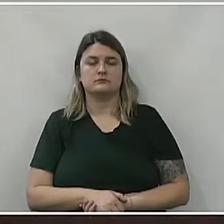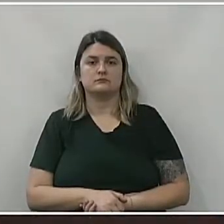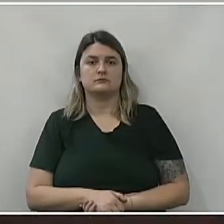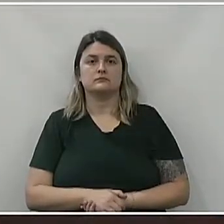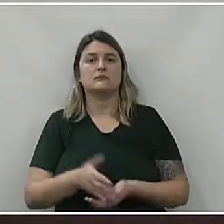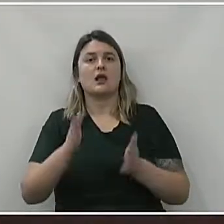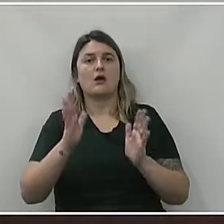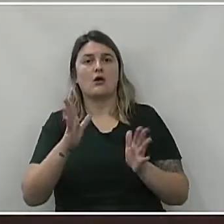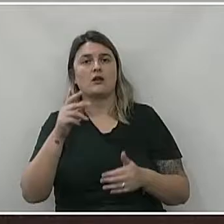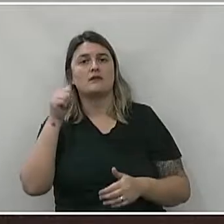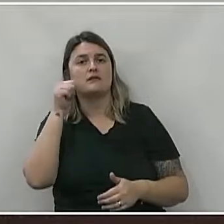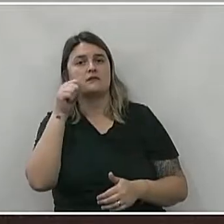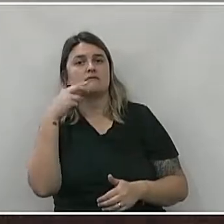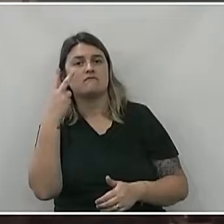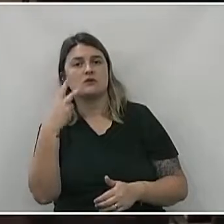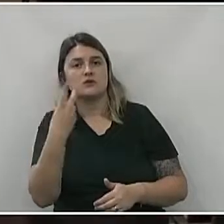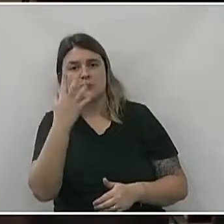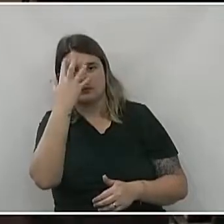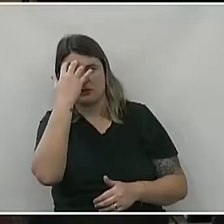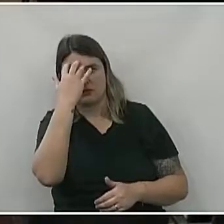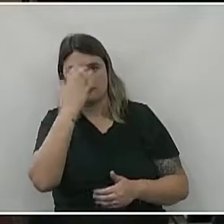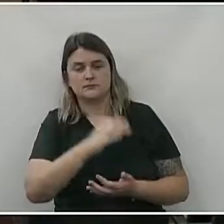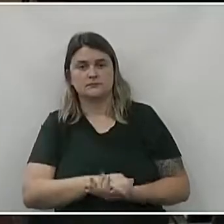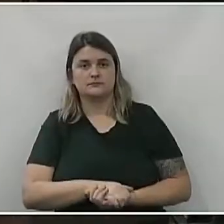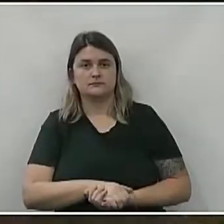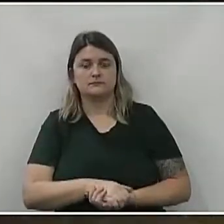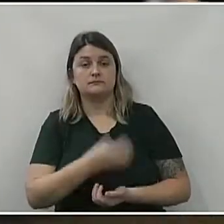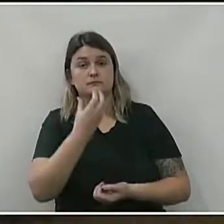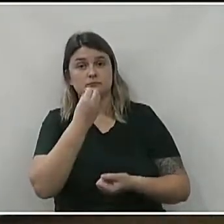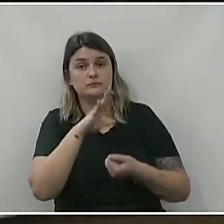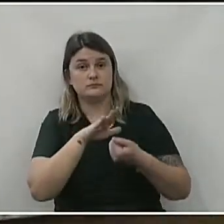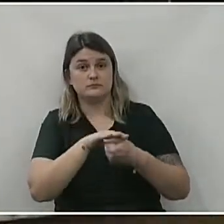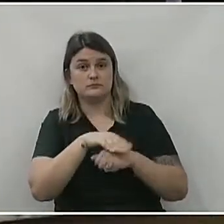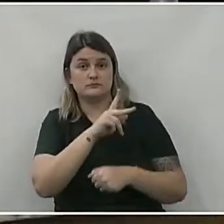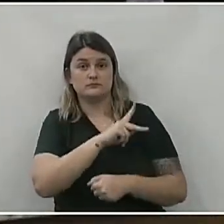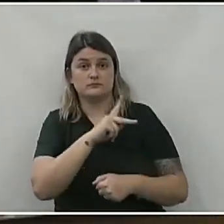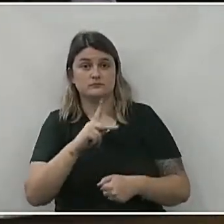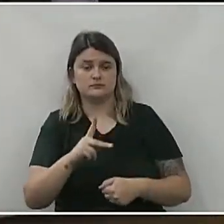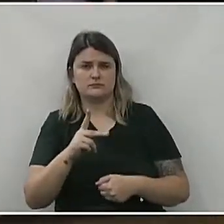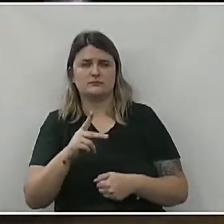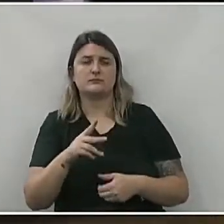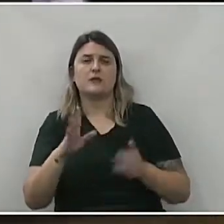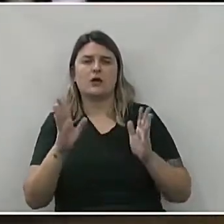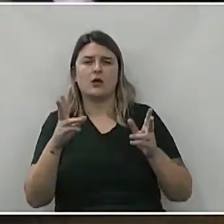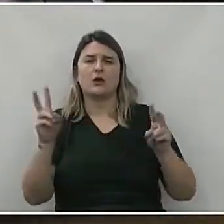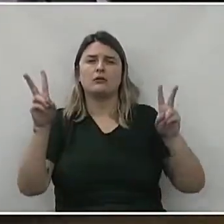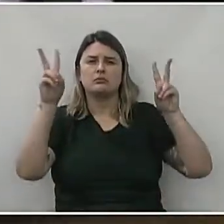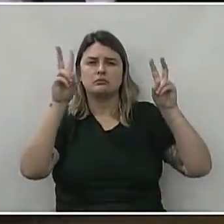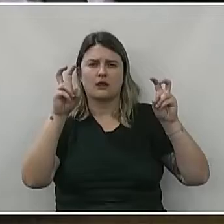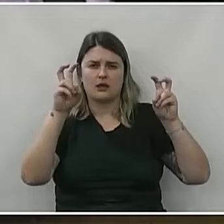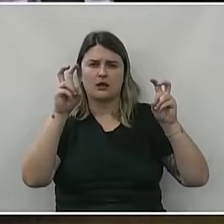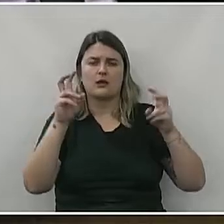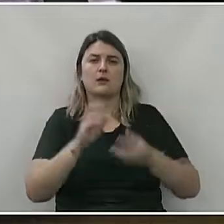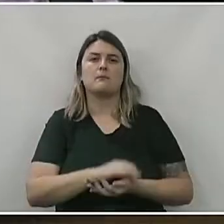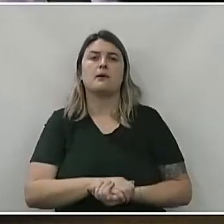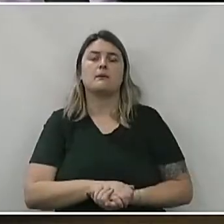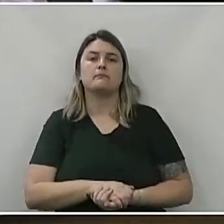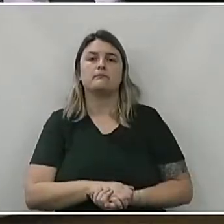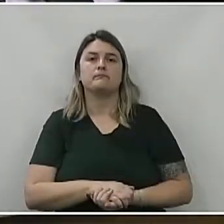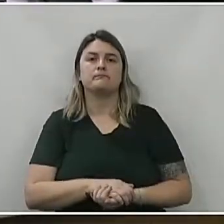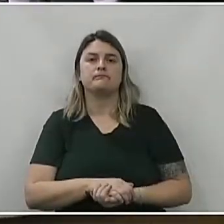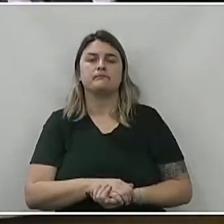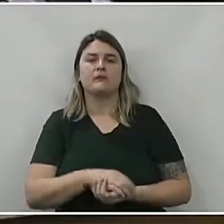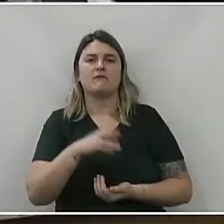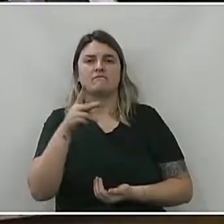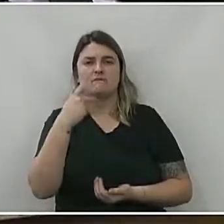Com a palavra, a vereadora Thaís Biberbach. Boa noite, presidente. Voltando a falar, né, do assunto que eu trouxe na tribuna